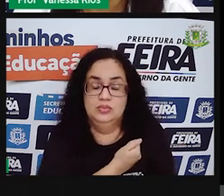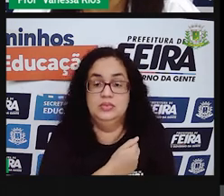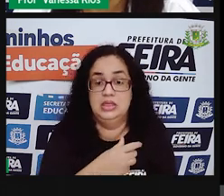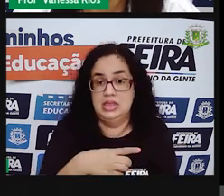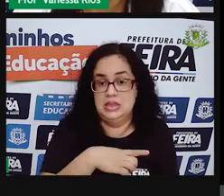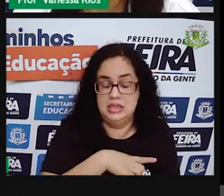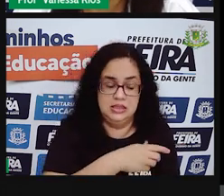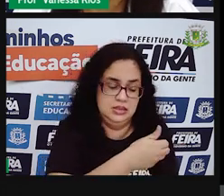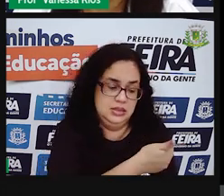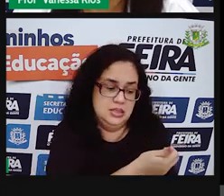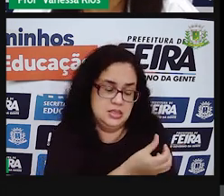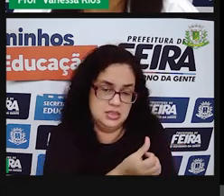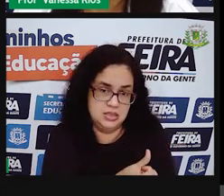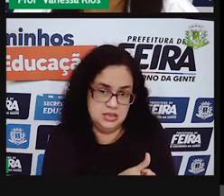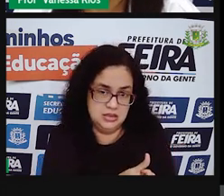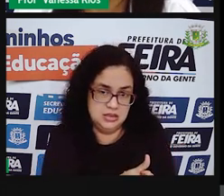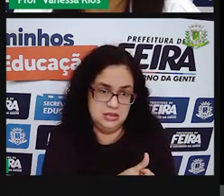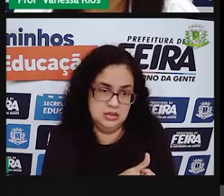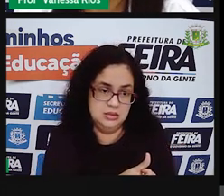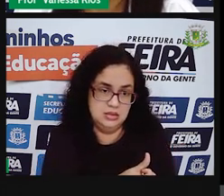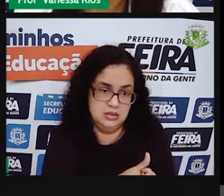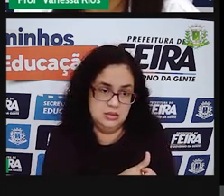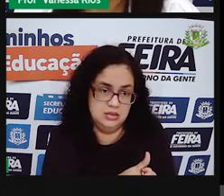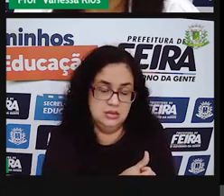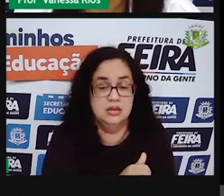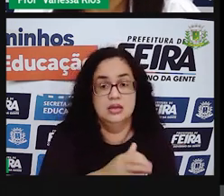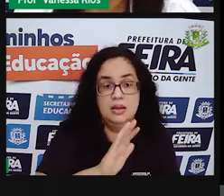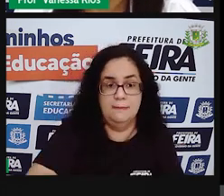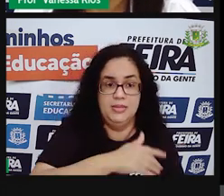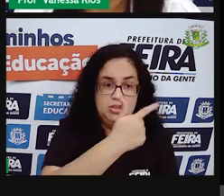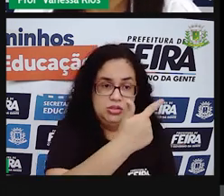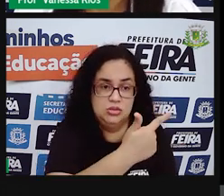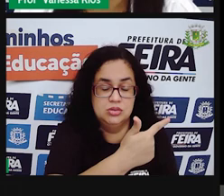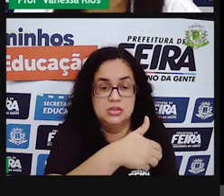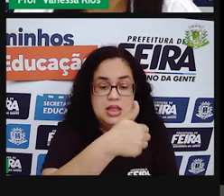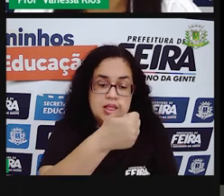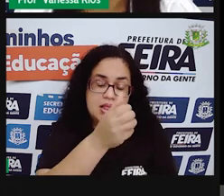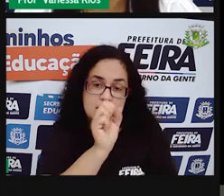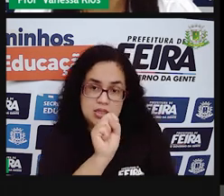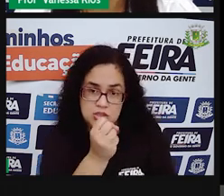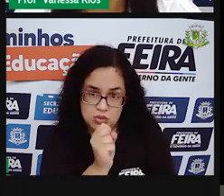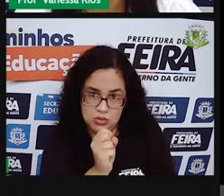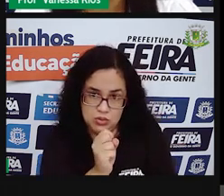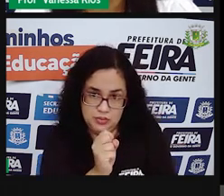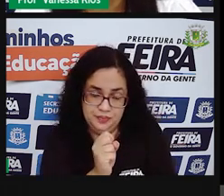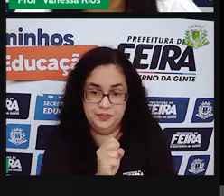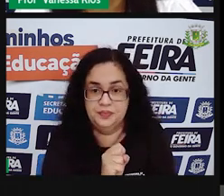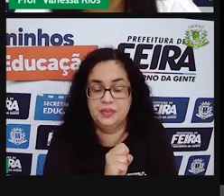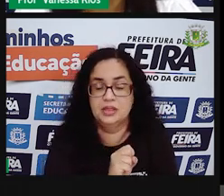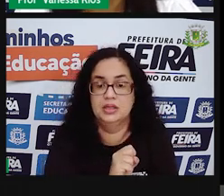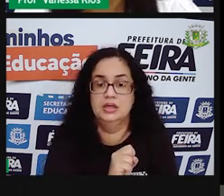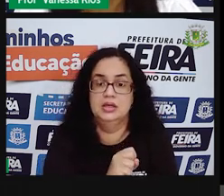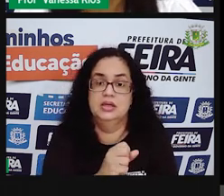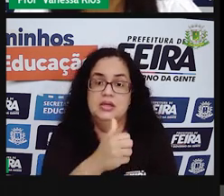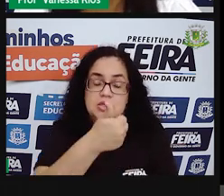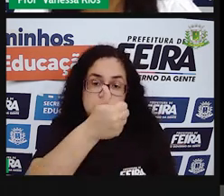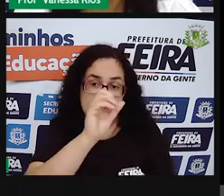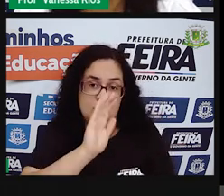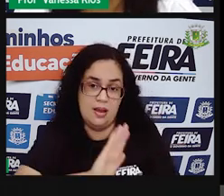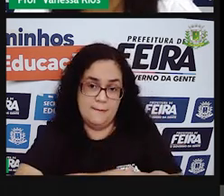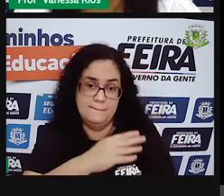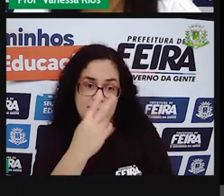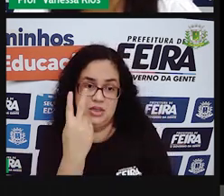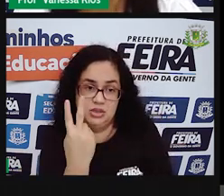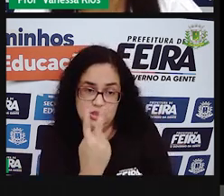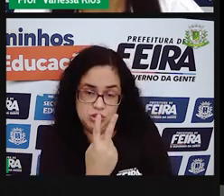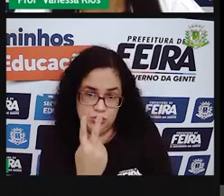aqui 16, e se o padrão é mais 2, 16 mais 2, 18.